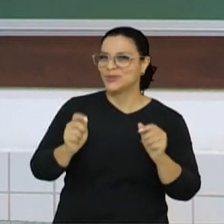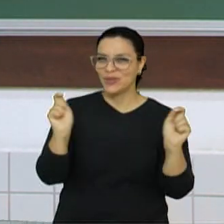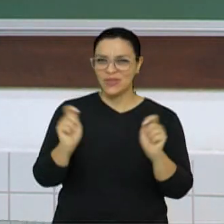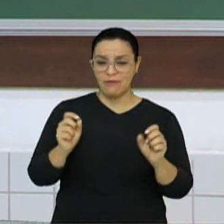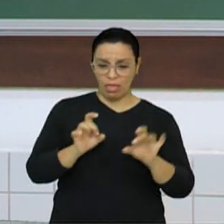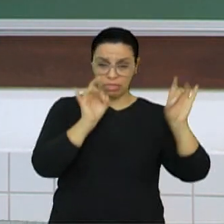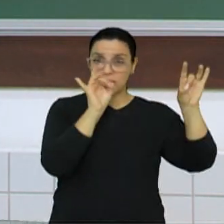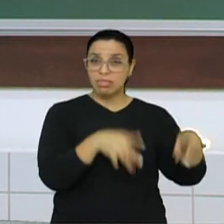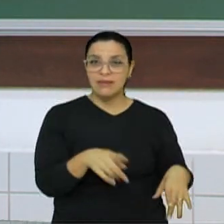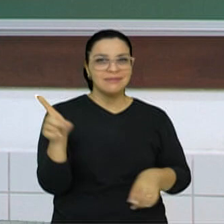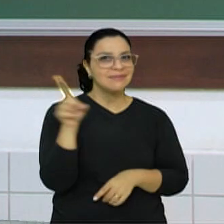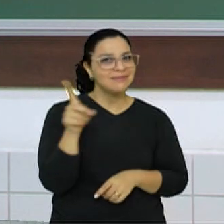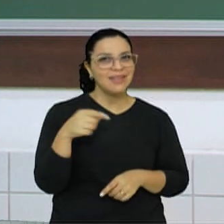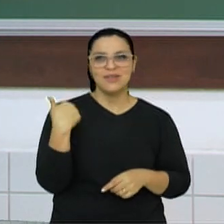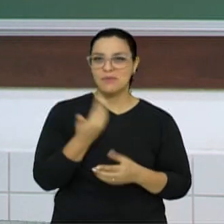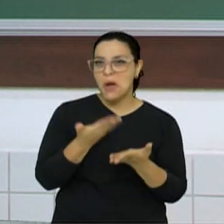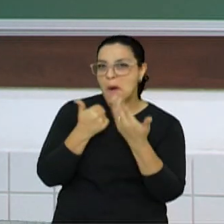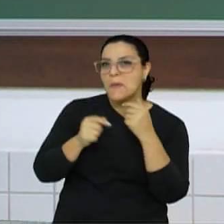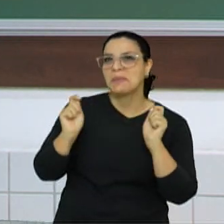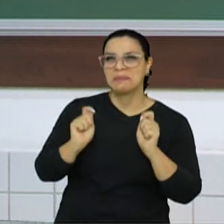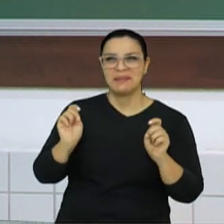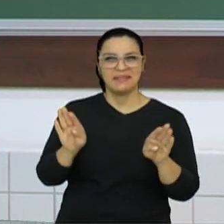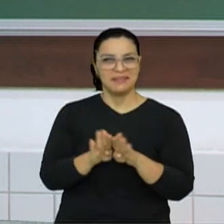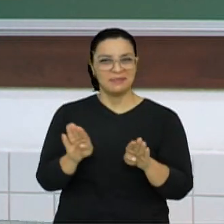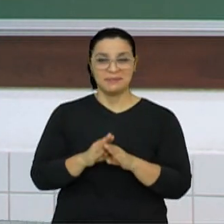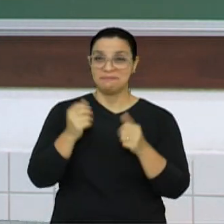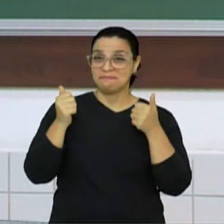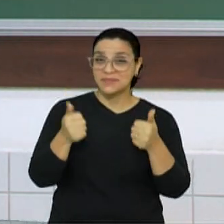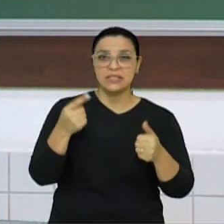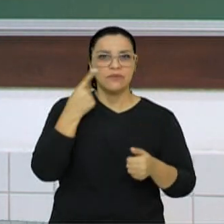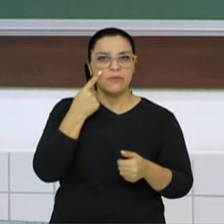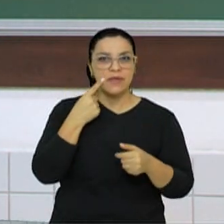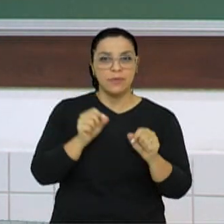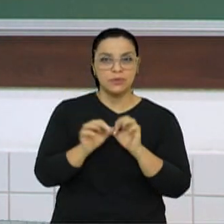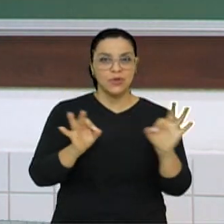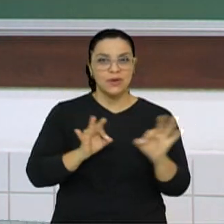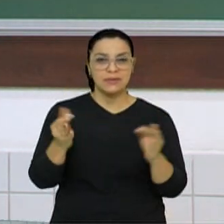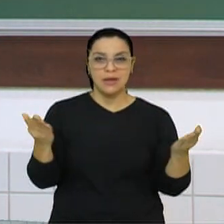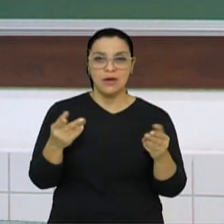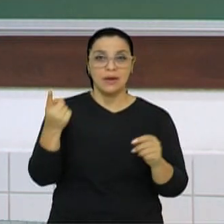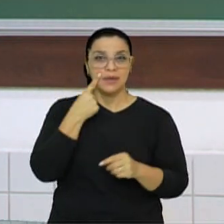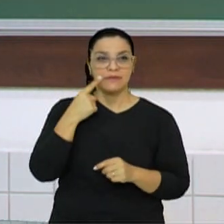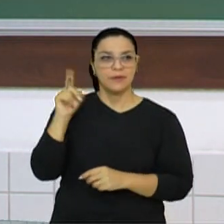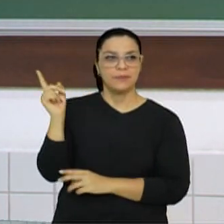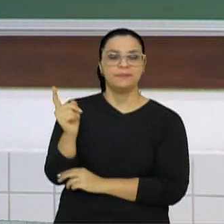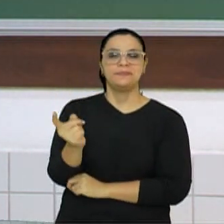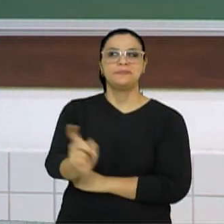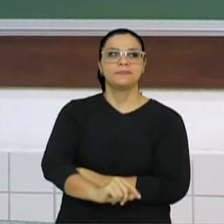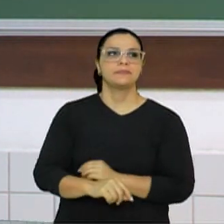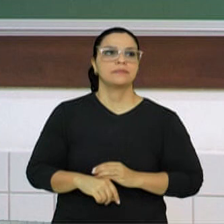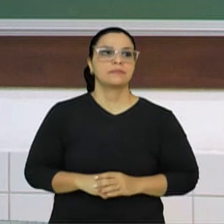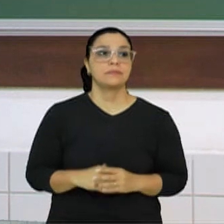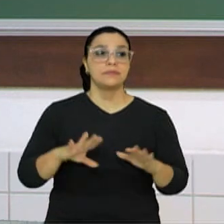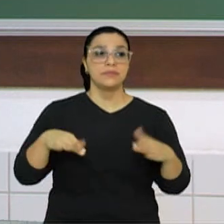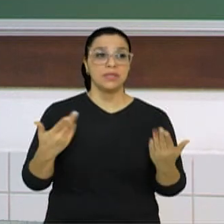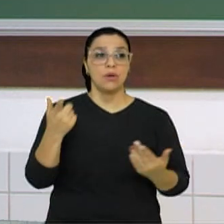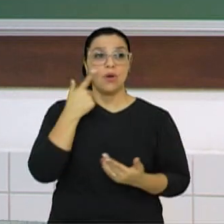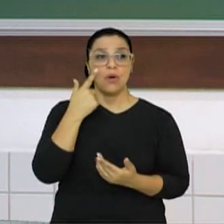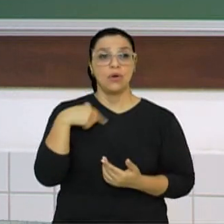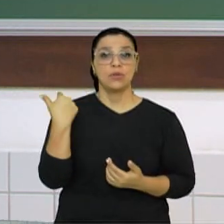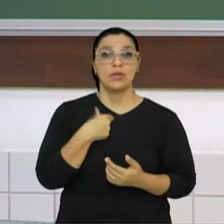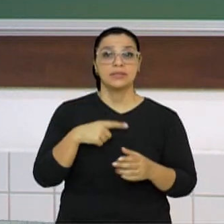não vamos jogar fora, né, o nosso trabalho ali. Muito bem, então vamos pôr a mão na massa efetivamente, tá, gente? Para isso,